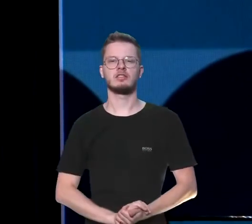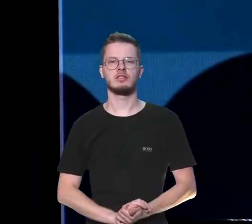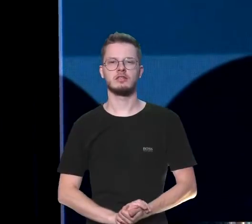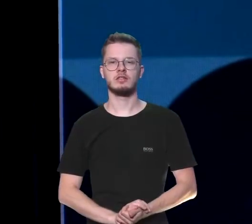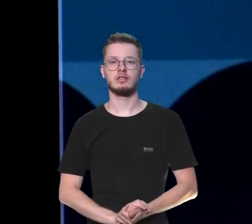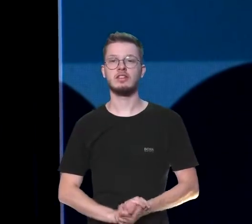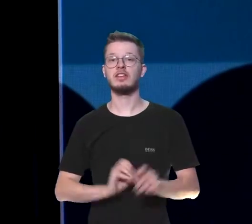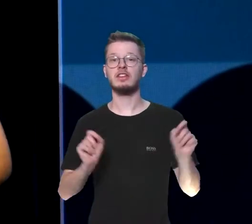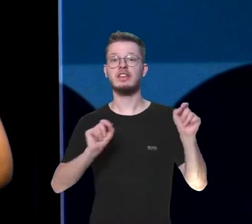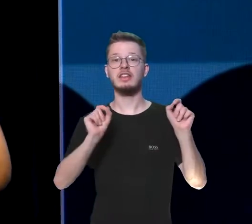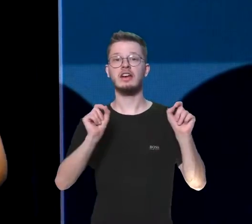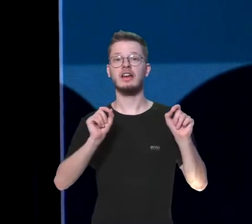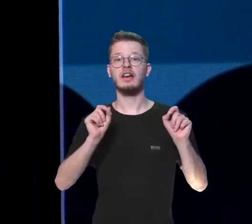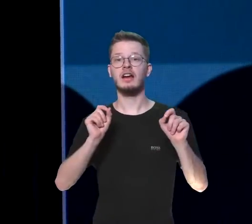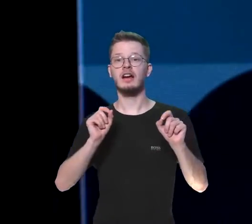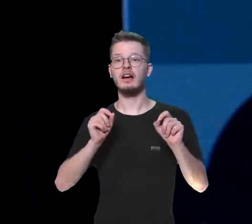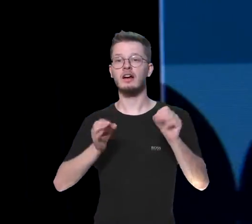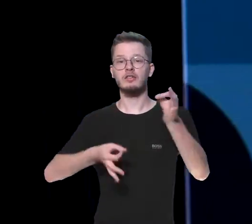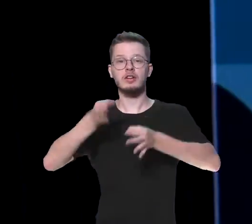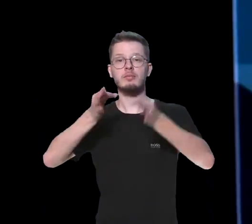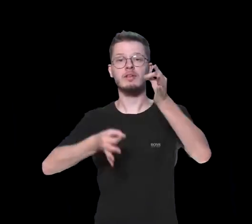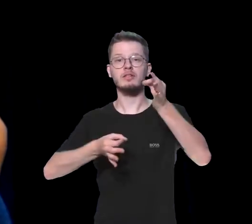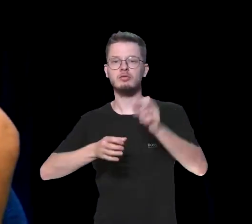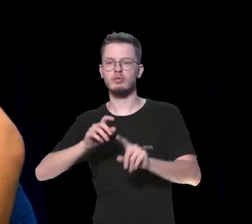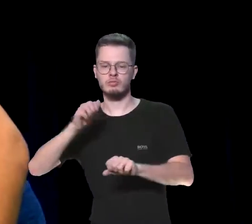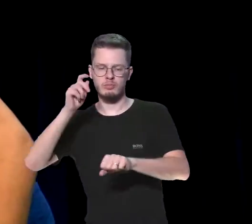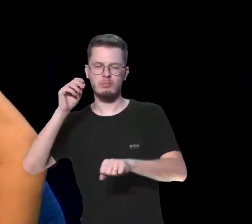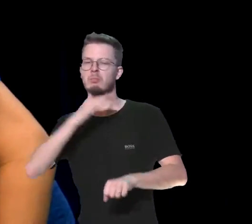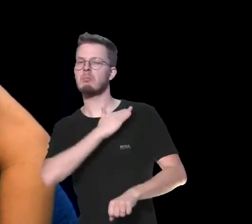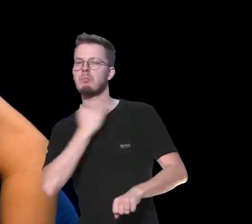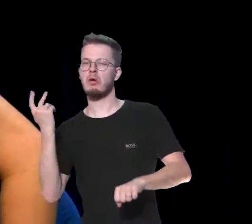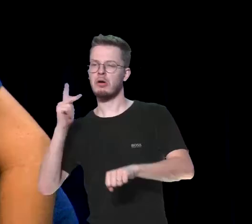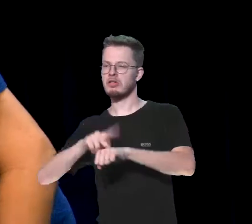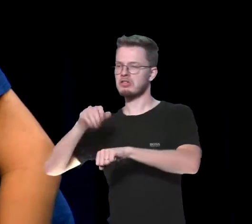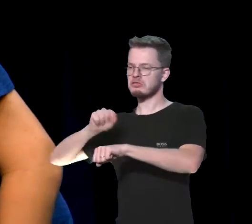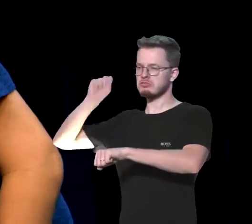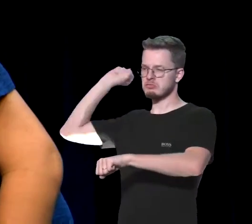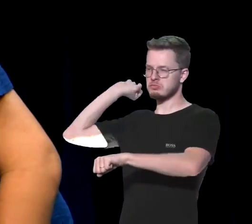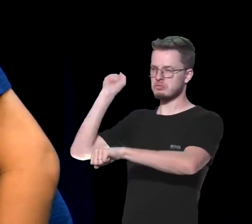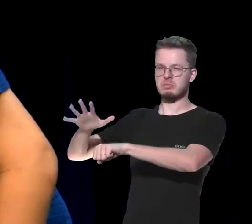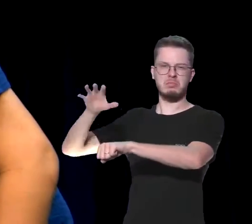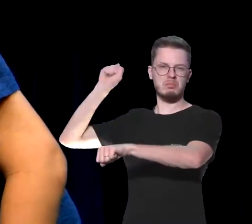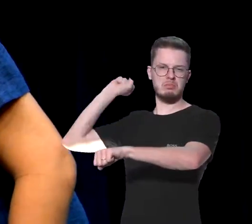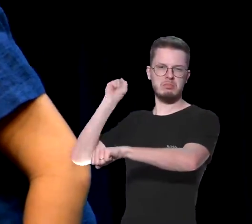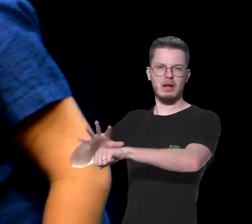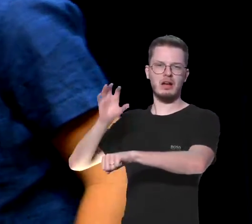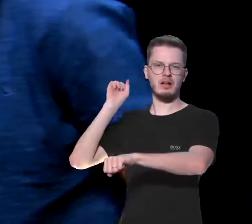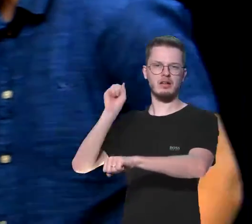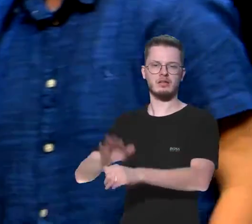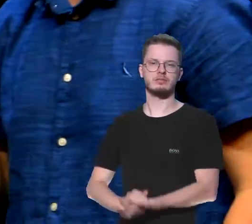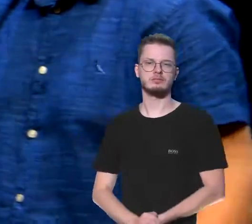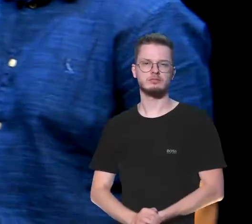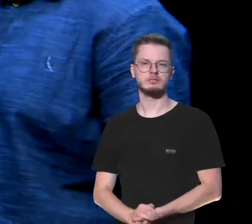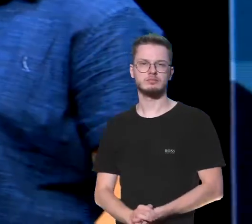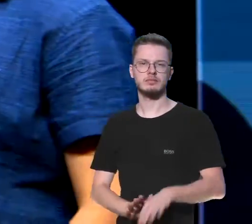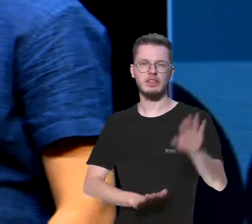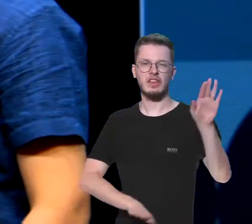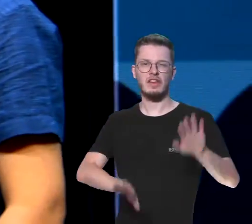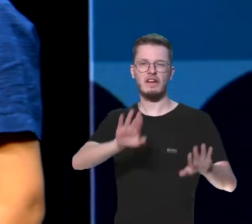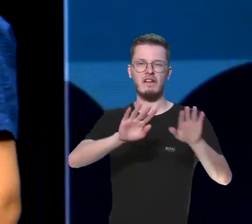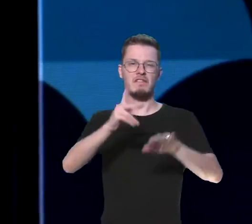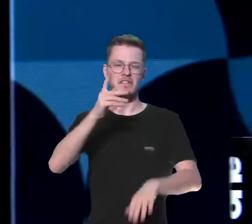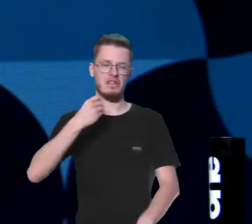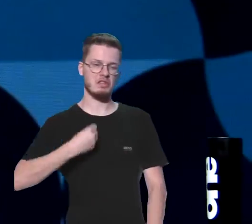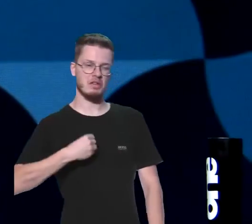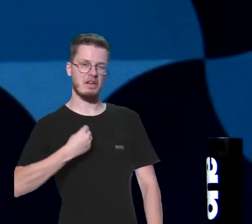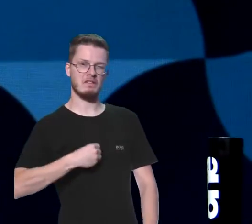era apedrejamento. Talvez você tenha levado pedrada da vida, porque existem coisas mal resolvidas